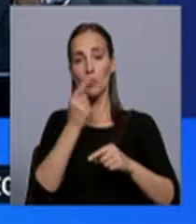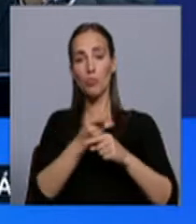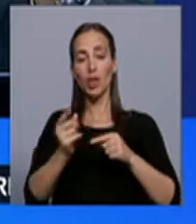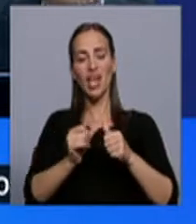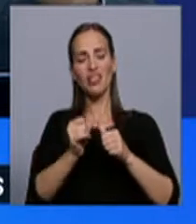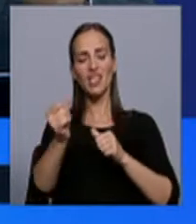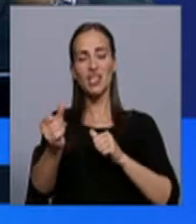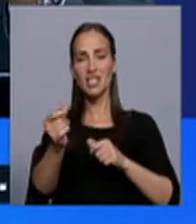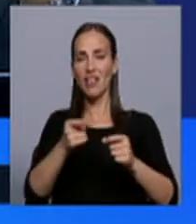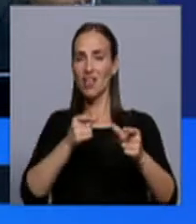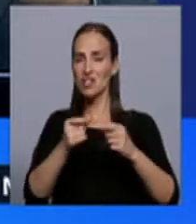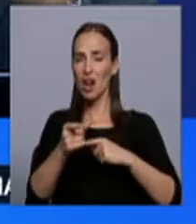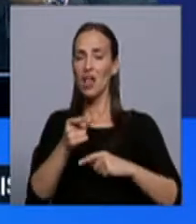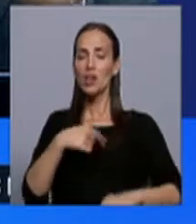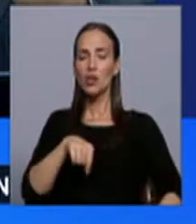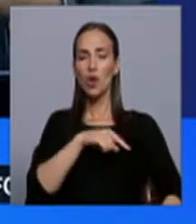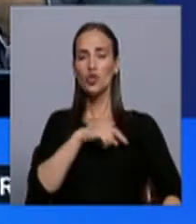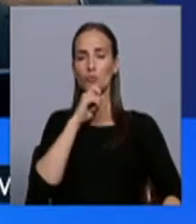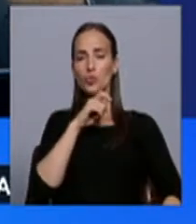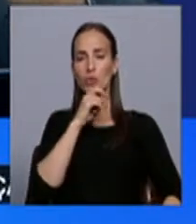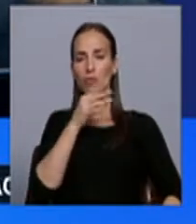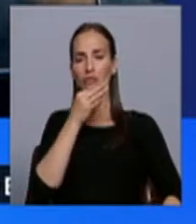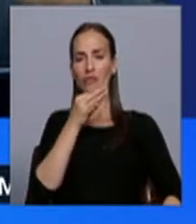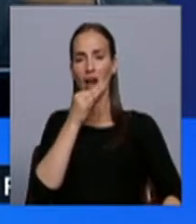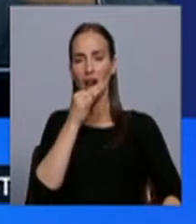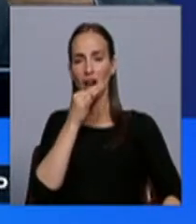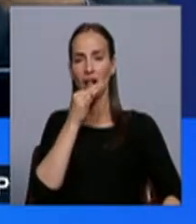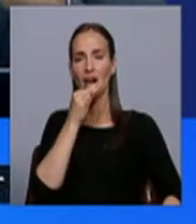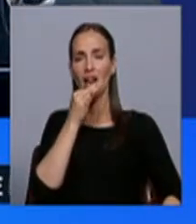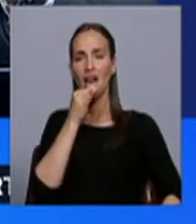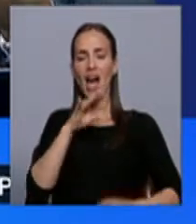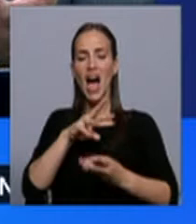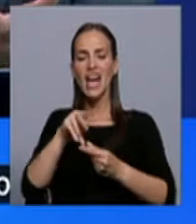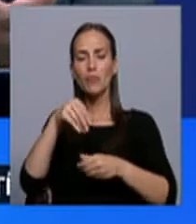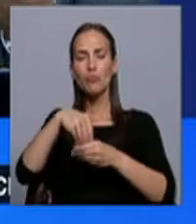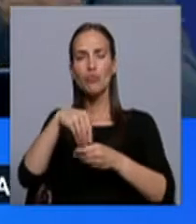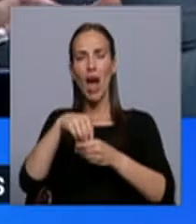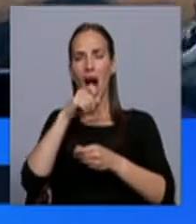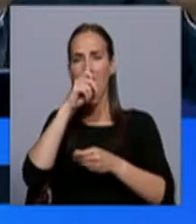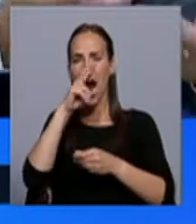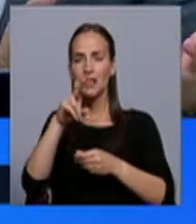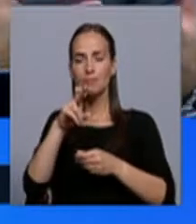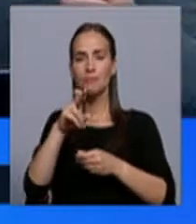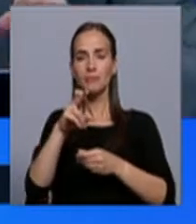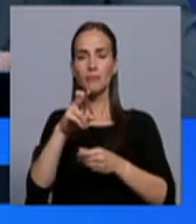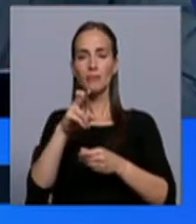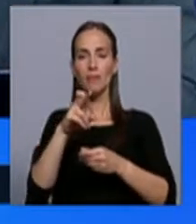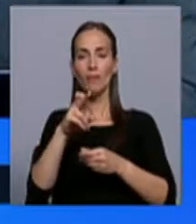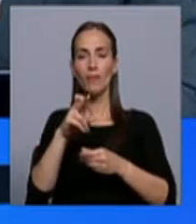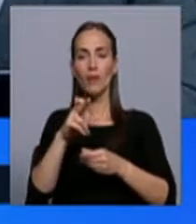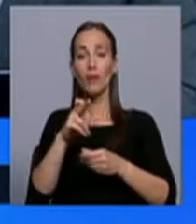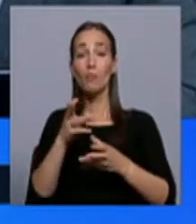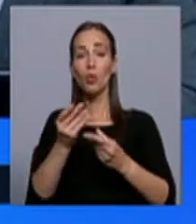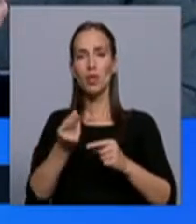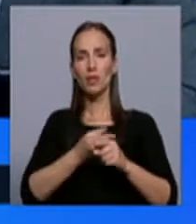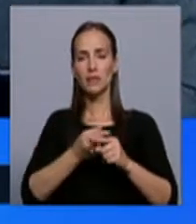sua frente e isso permite-nos dar mais informações. Outro tipo de informação curiosa é que esta distância da estrela, provavelmente estamos a falar até de uma